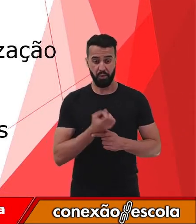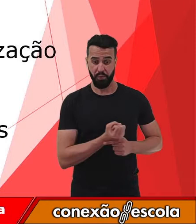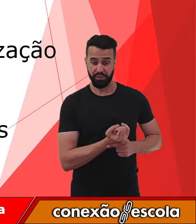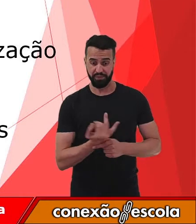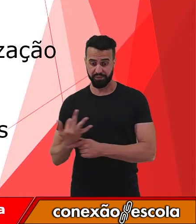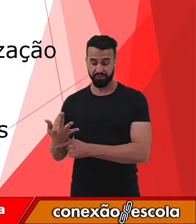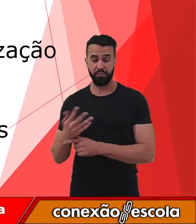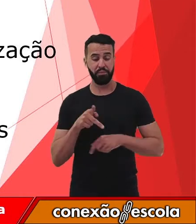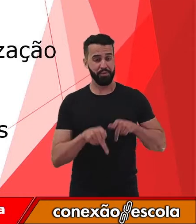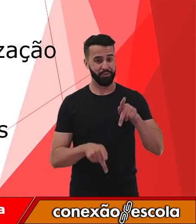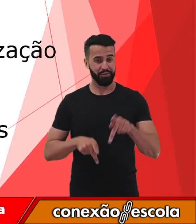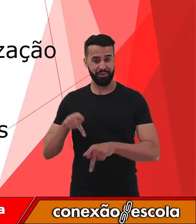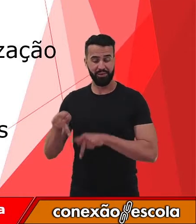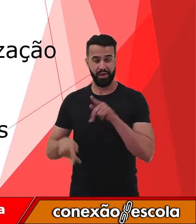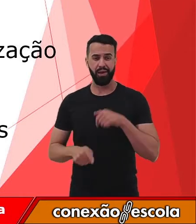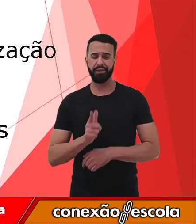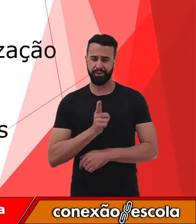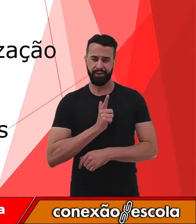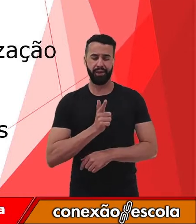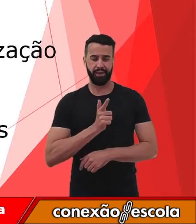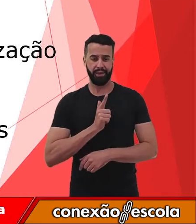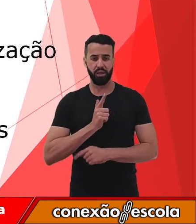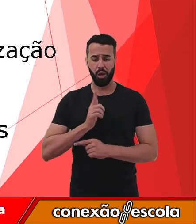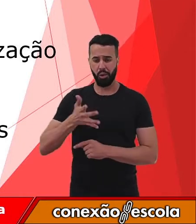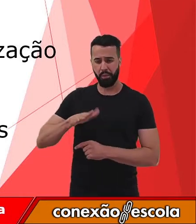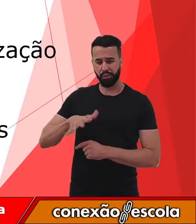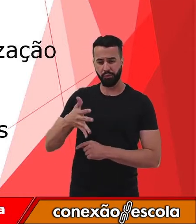quantitativo populacional. Aproximadamente